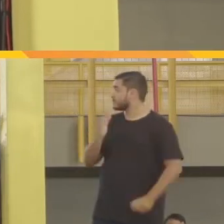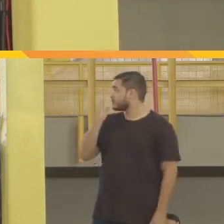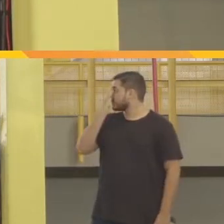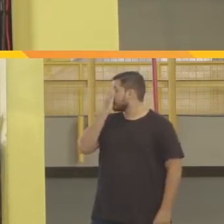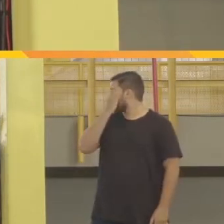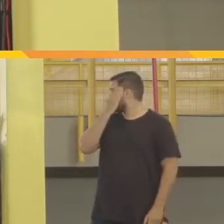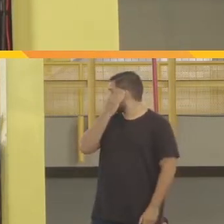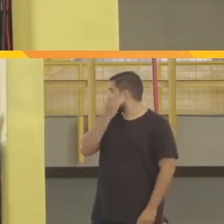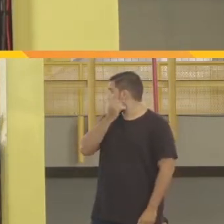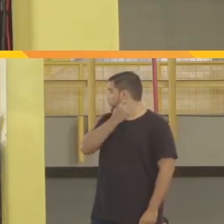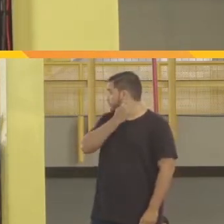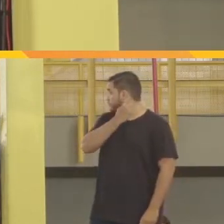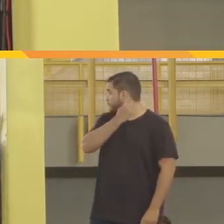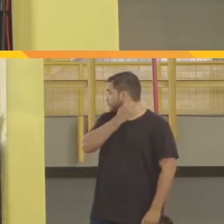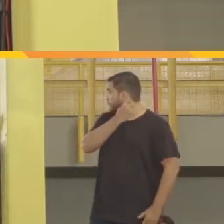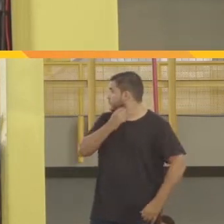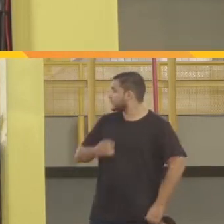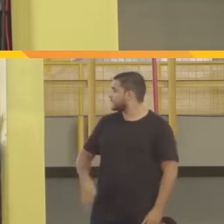Aqui nada.